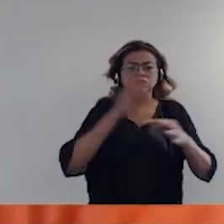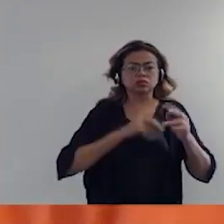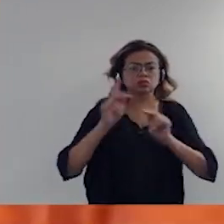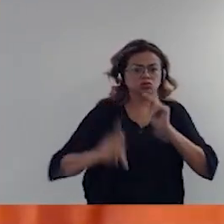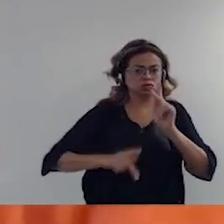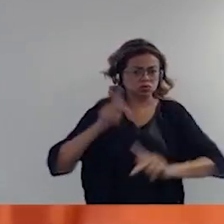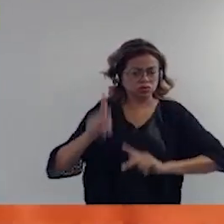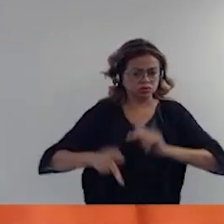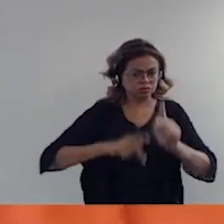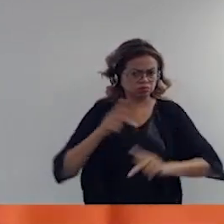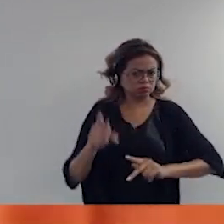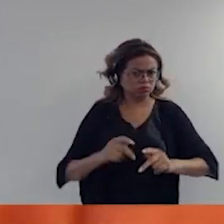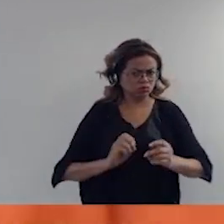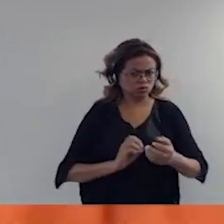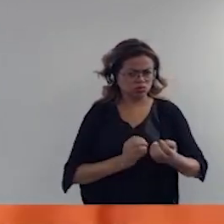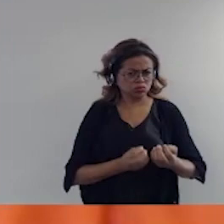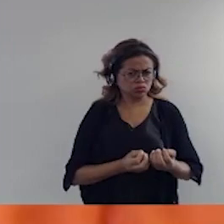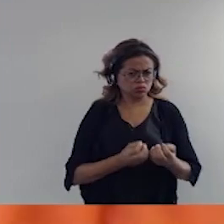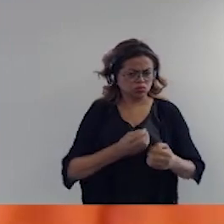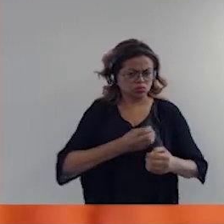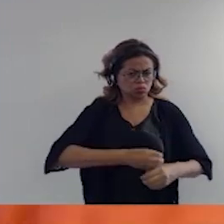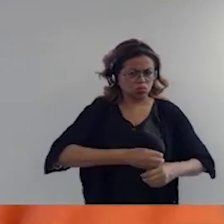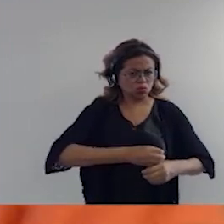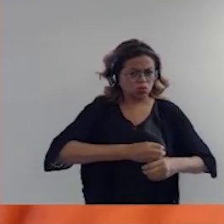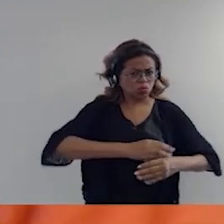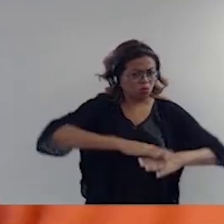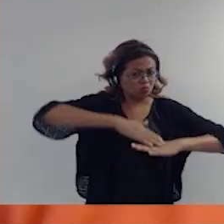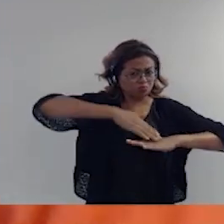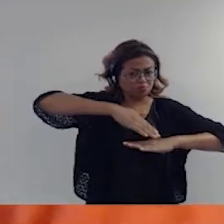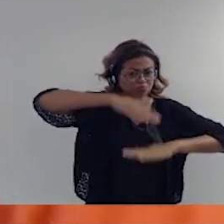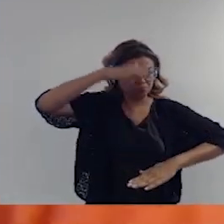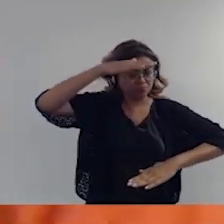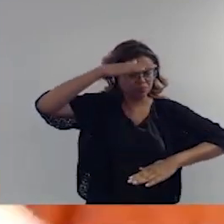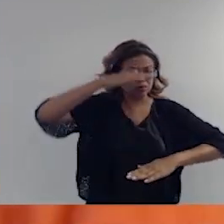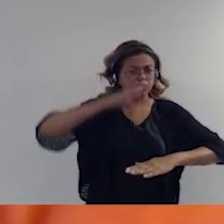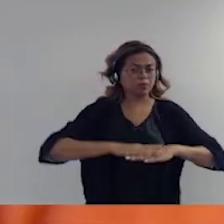houve uma intensidade no desenvolvimento disso,